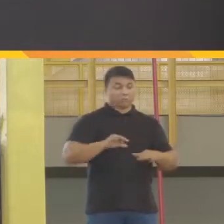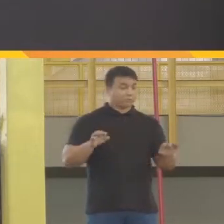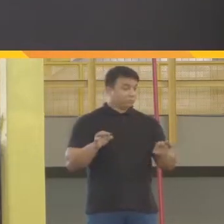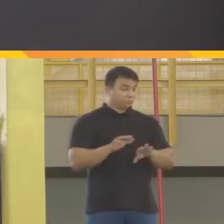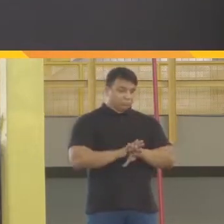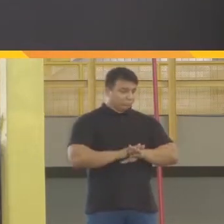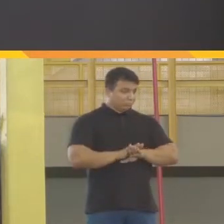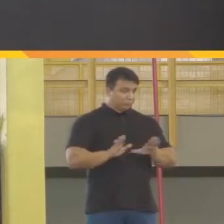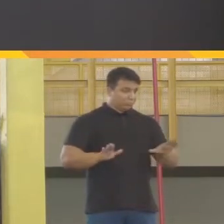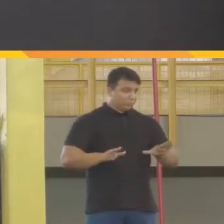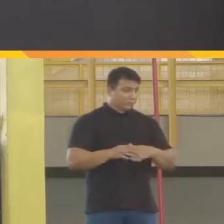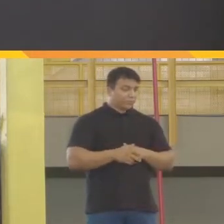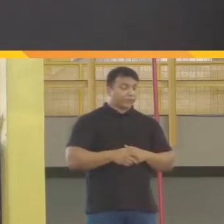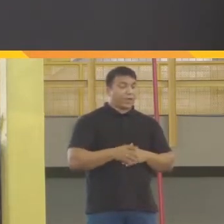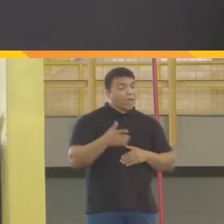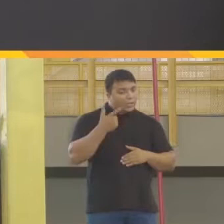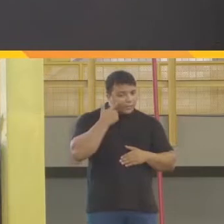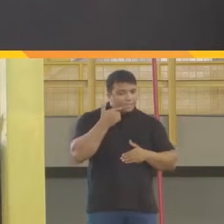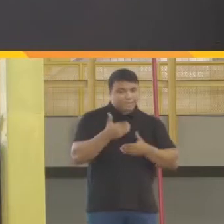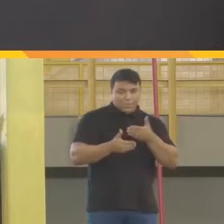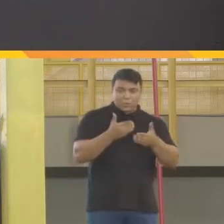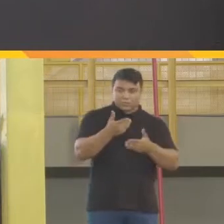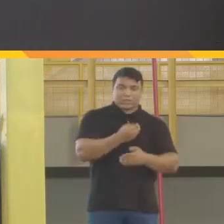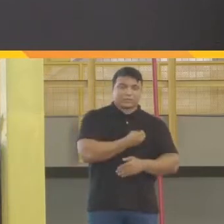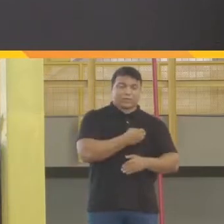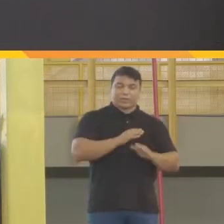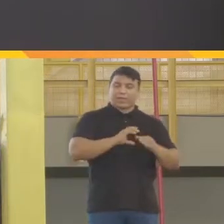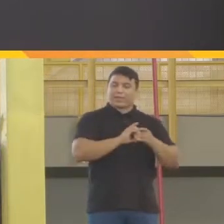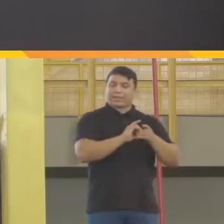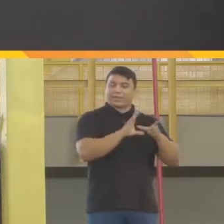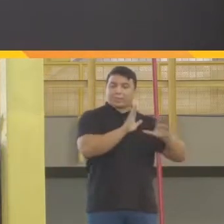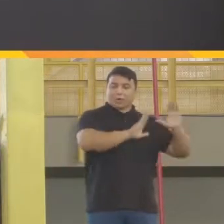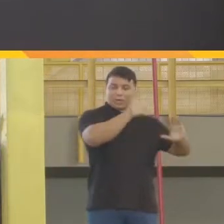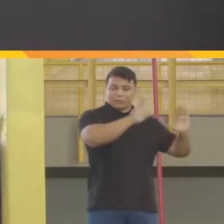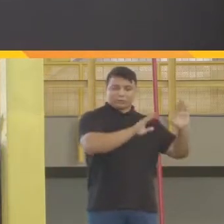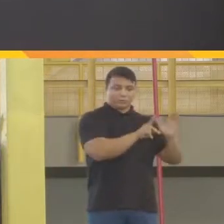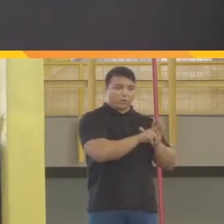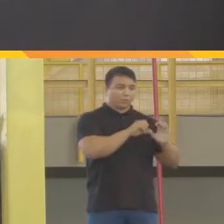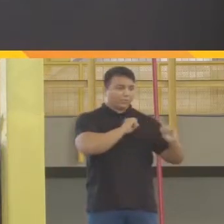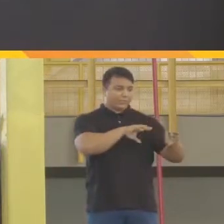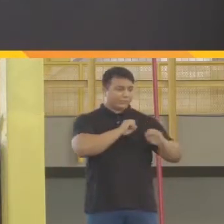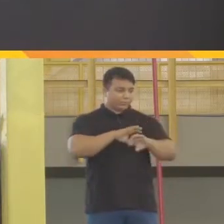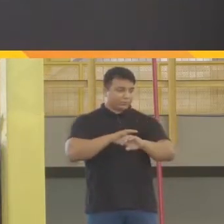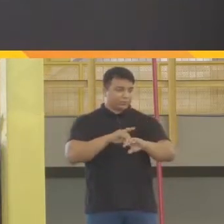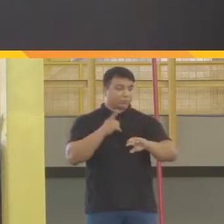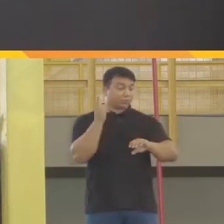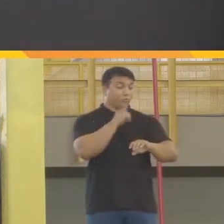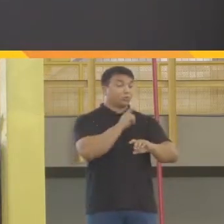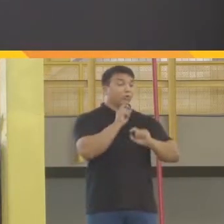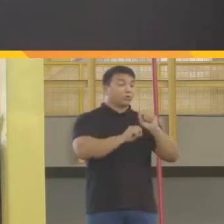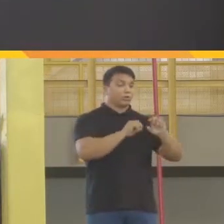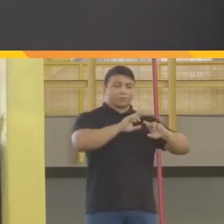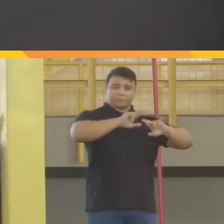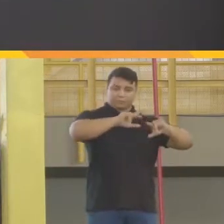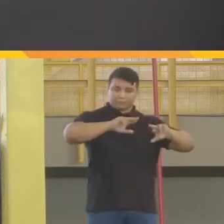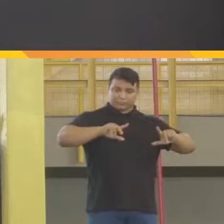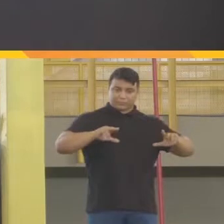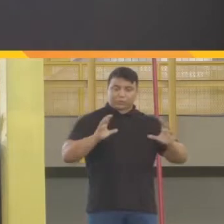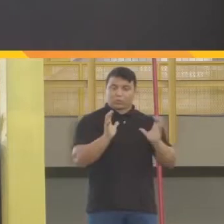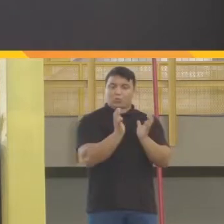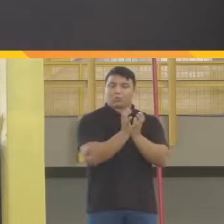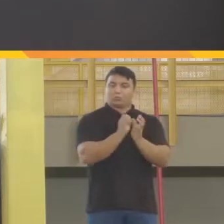processo que nós estamos vivendo é importante, a democratização do ensino. Permitir que as mais variadas